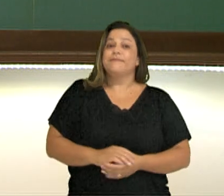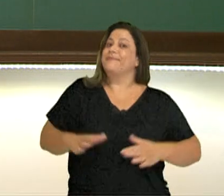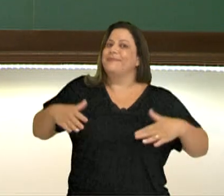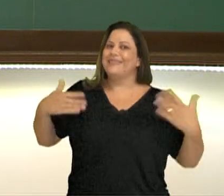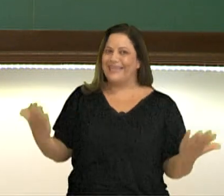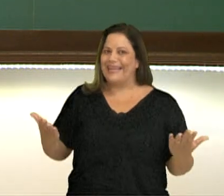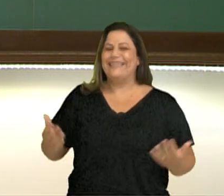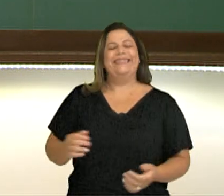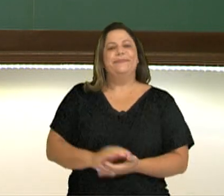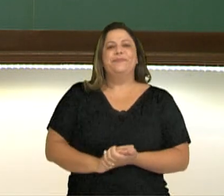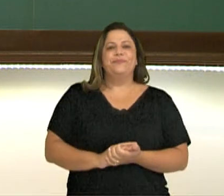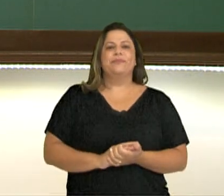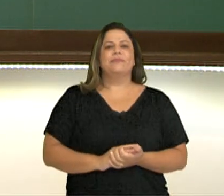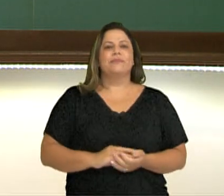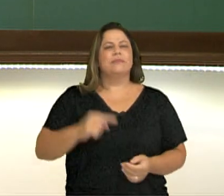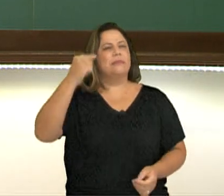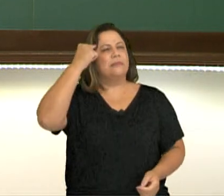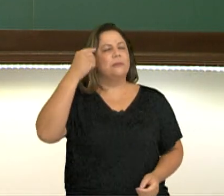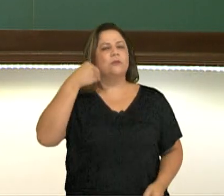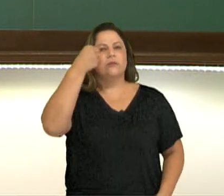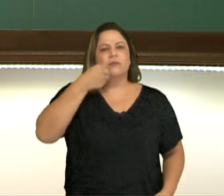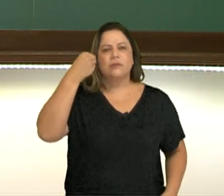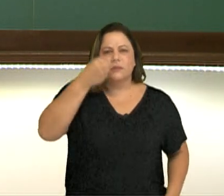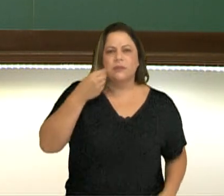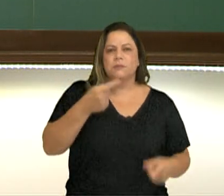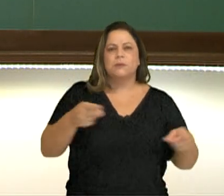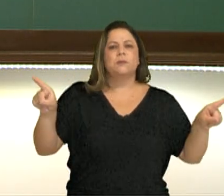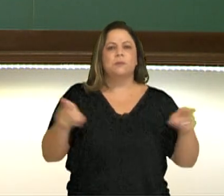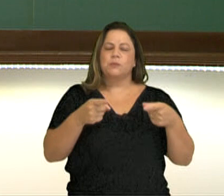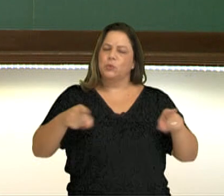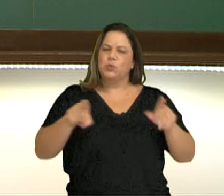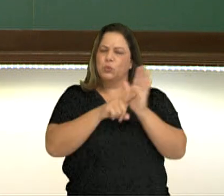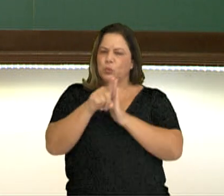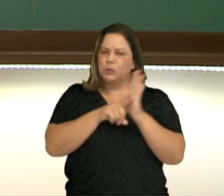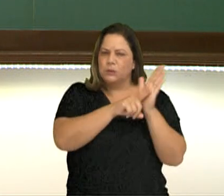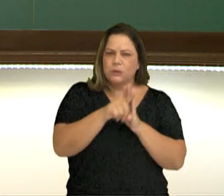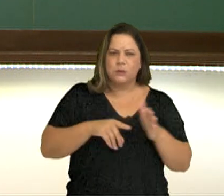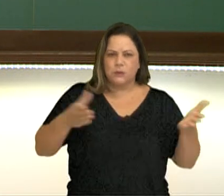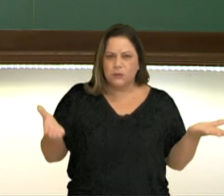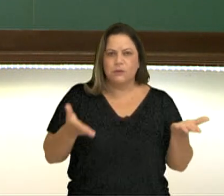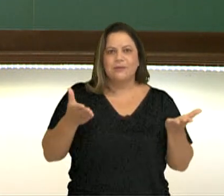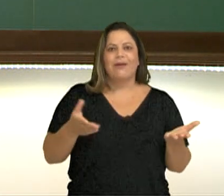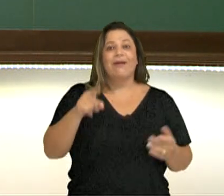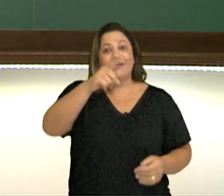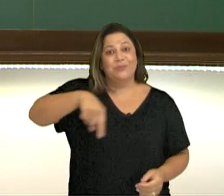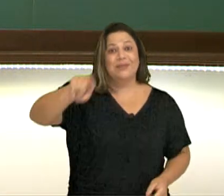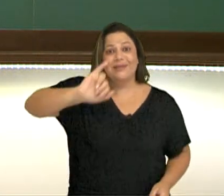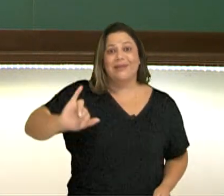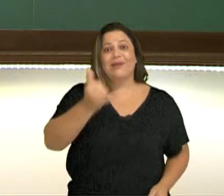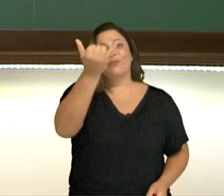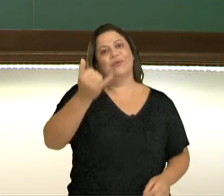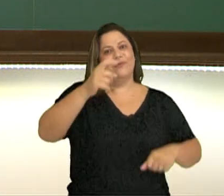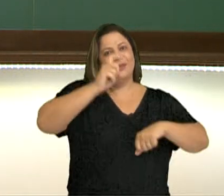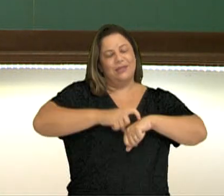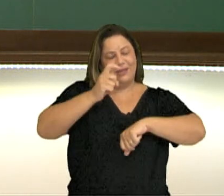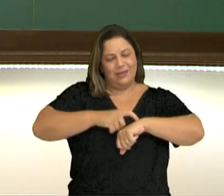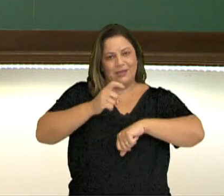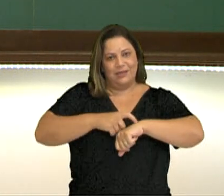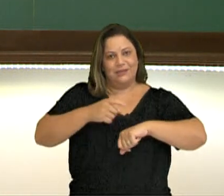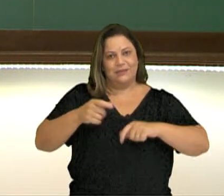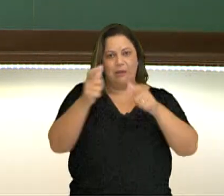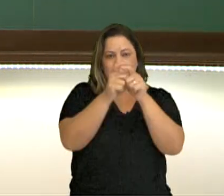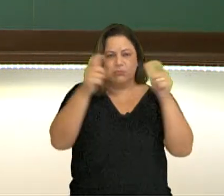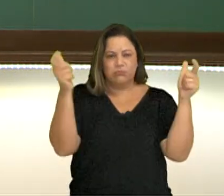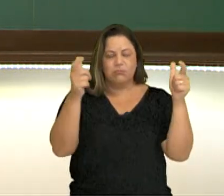E aí, galera, ampliou a sua experiência musical? Pesquisou? Eu espero que você tenha aproveitado esse tempo para